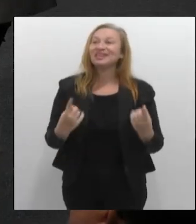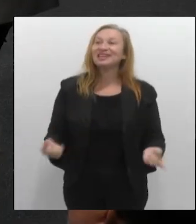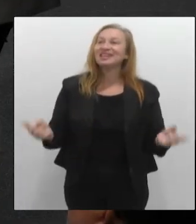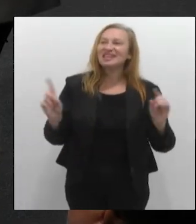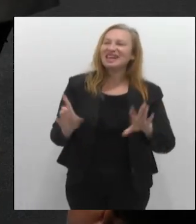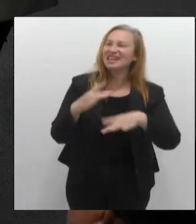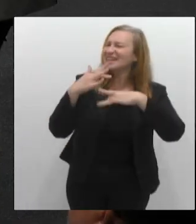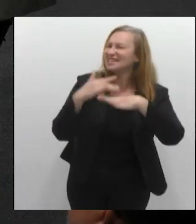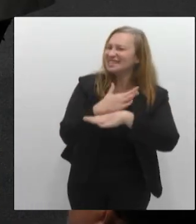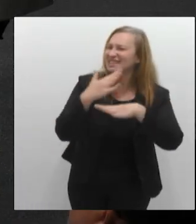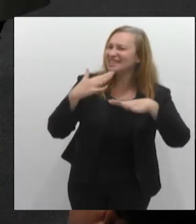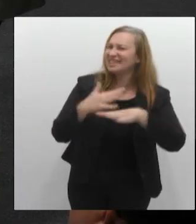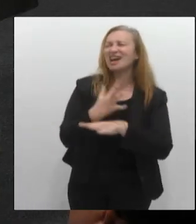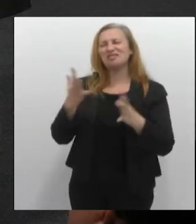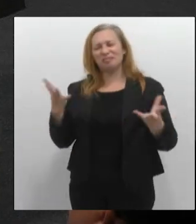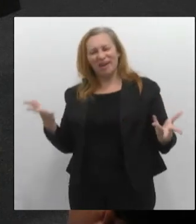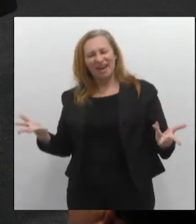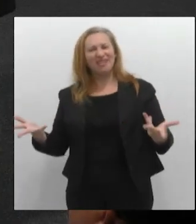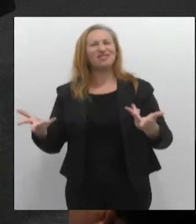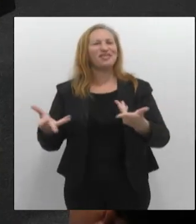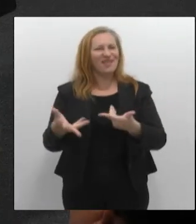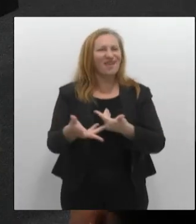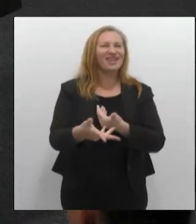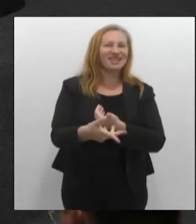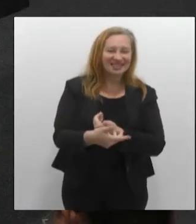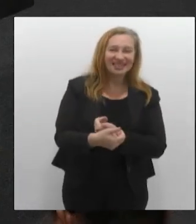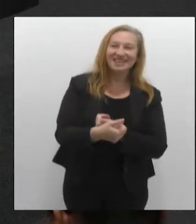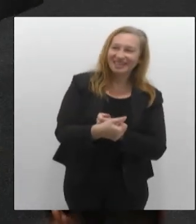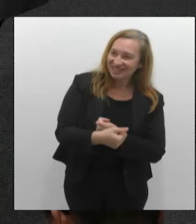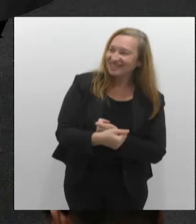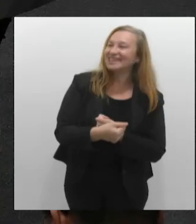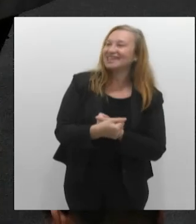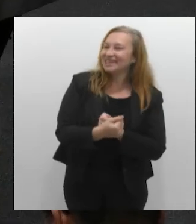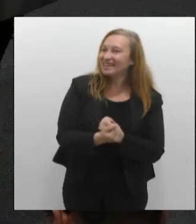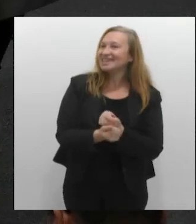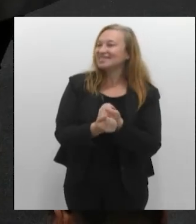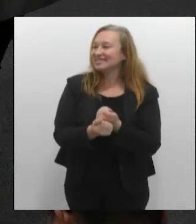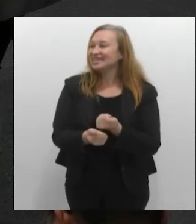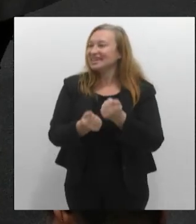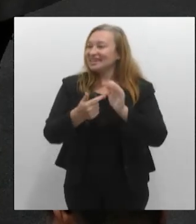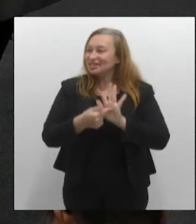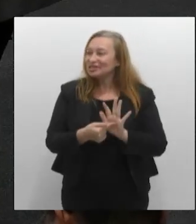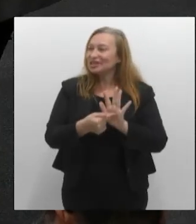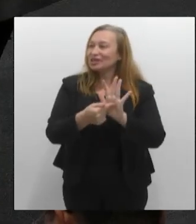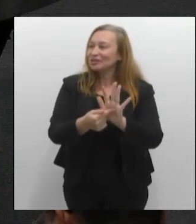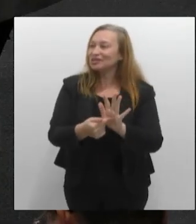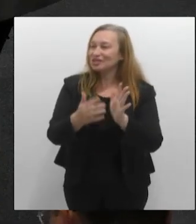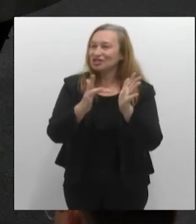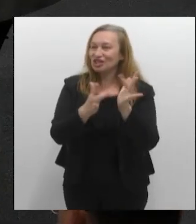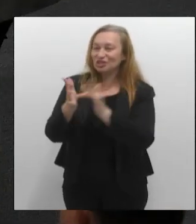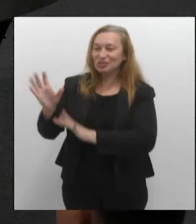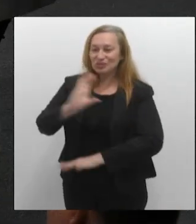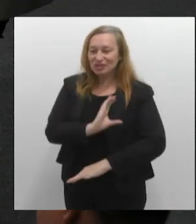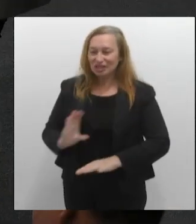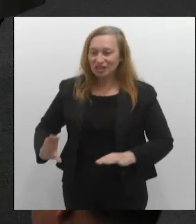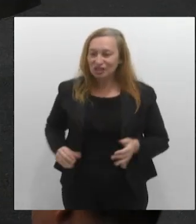nesta cidade que é maravilhosa. Resplandece o